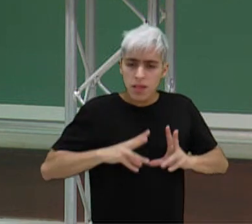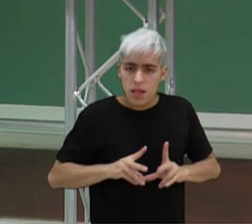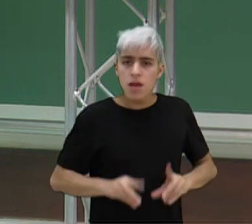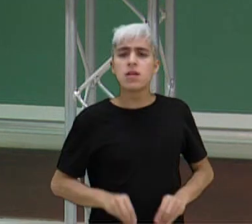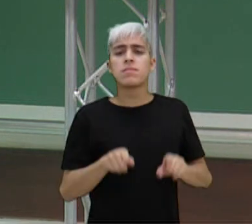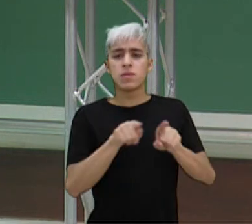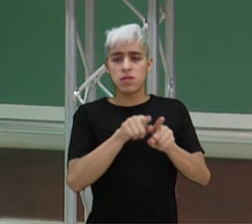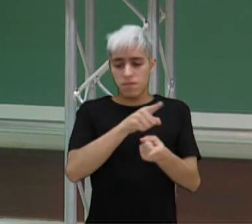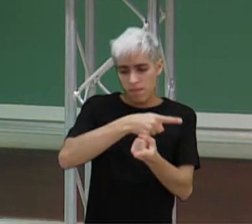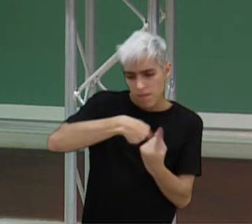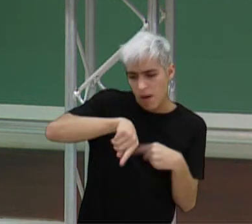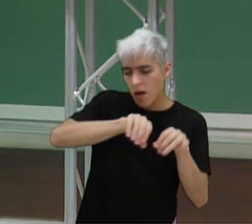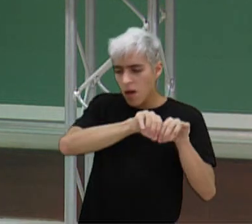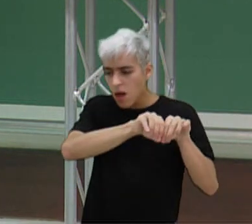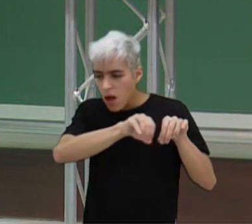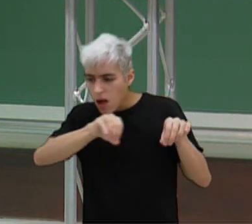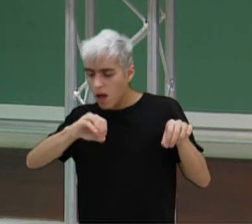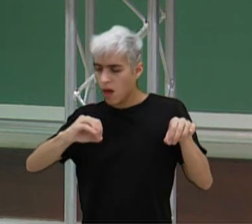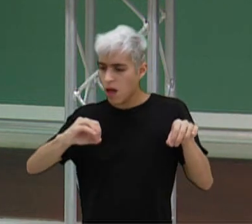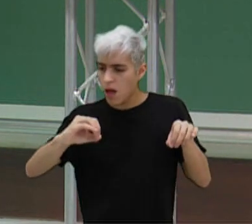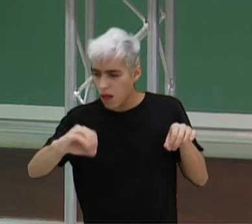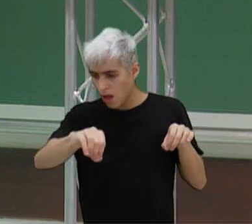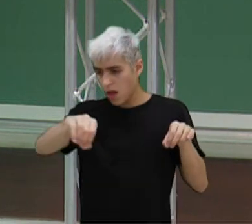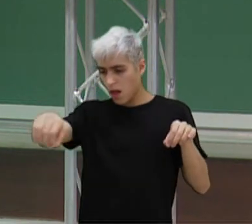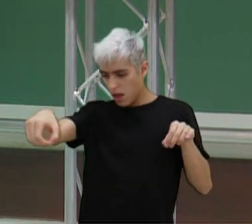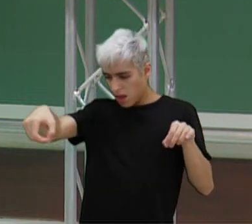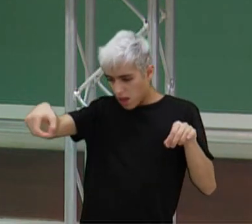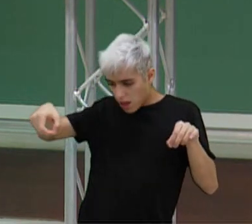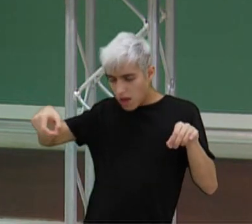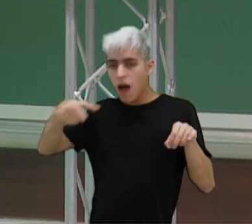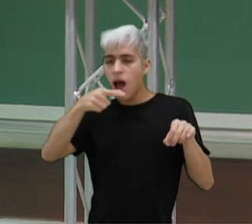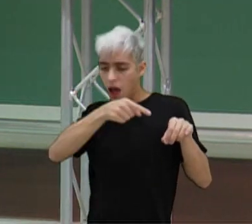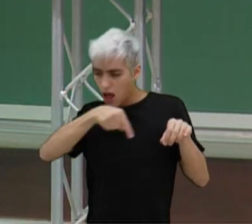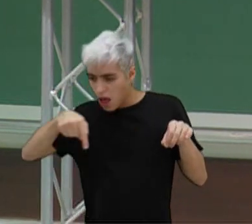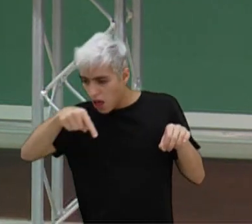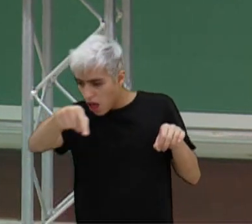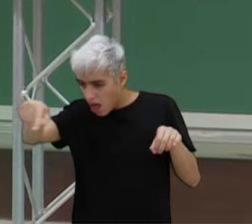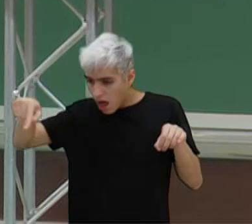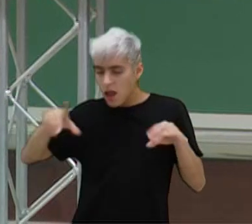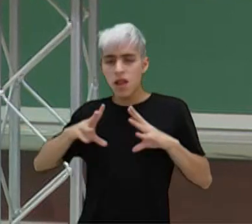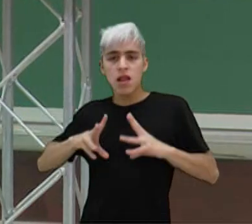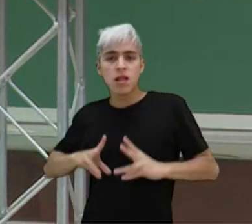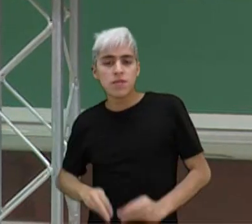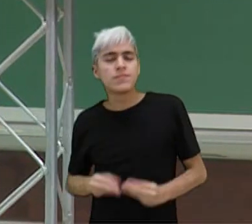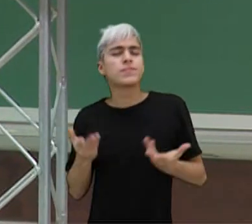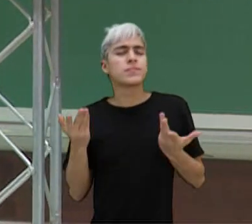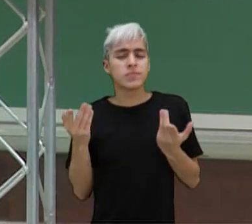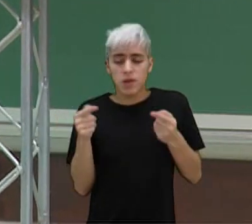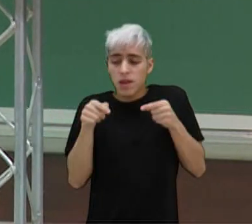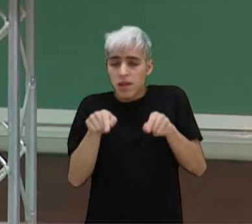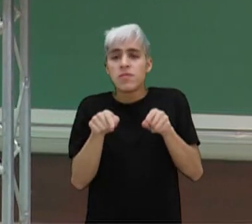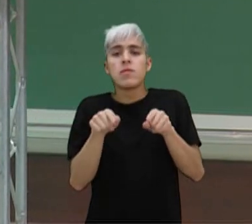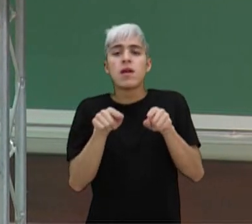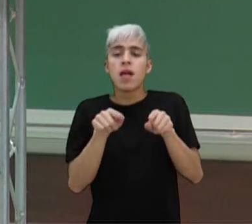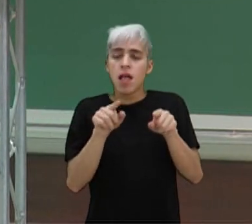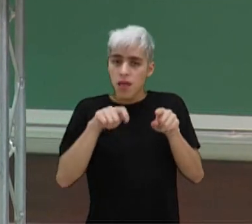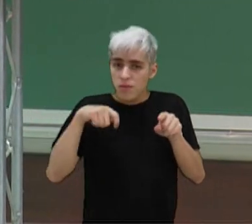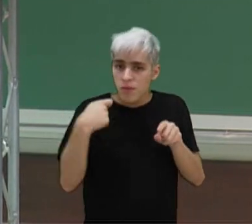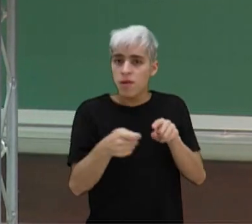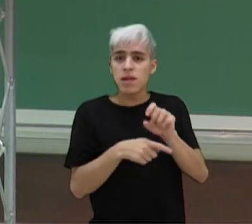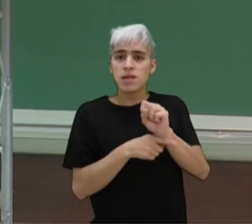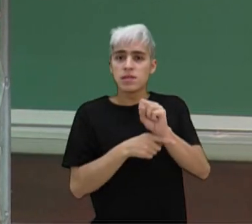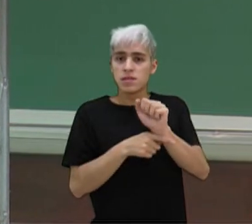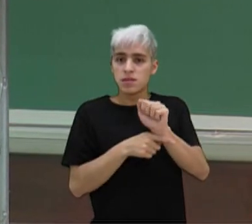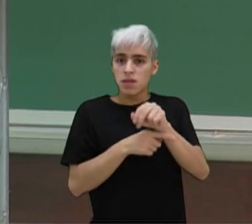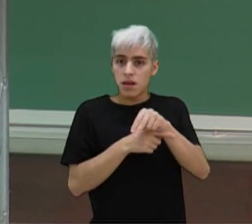do esgoto, do tratamento do esgoto, tratamento da água, são questões relacionadas ao saneamento. Mas claro que